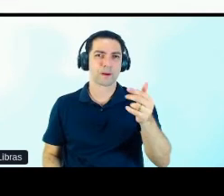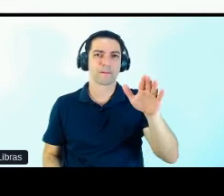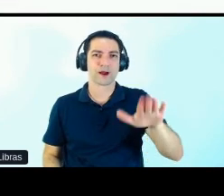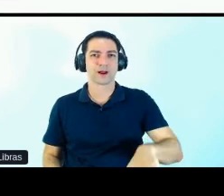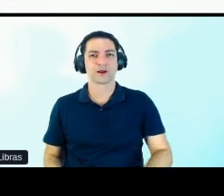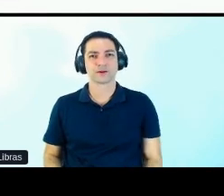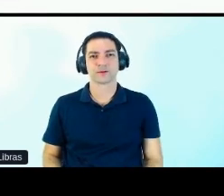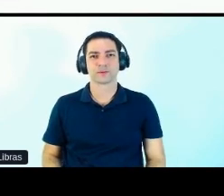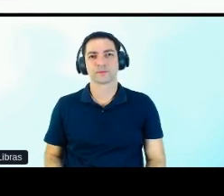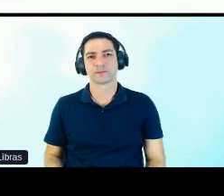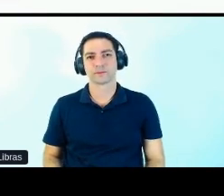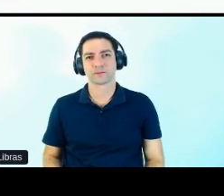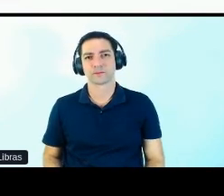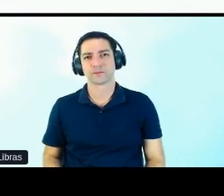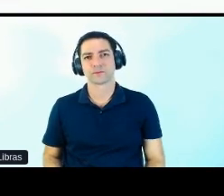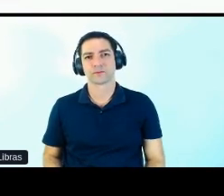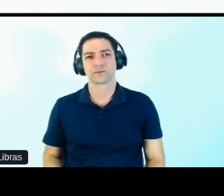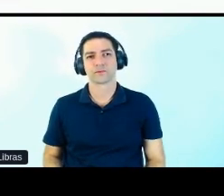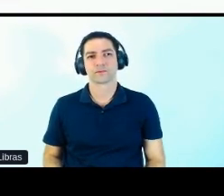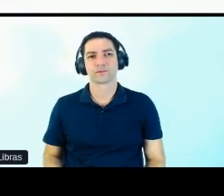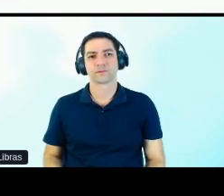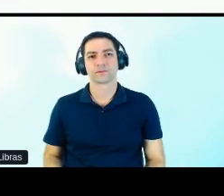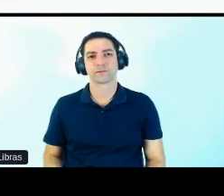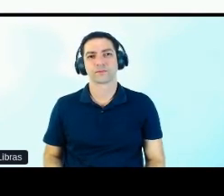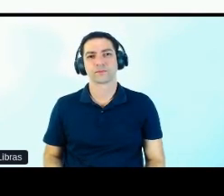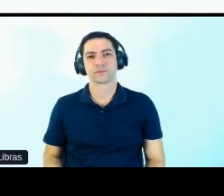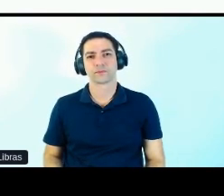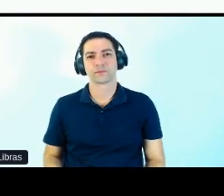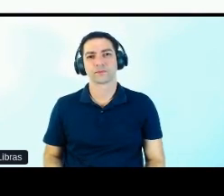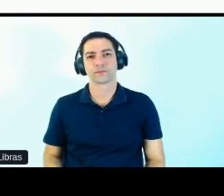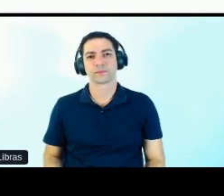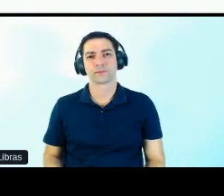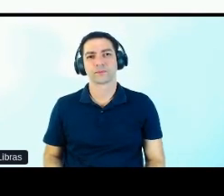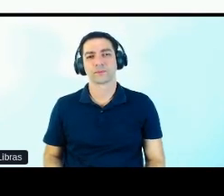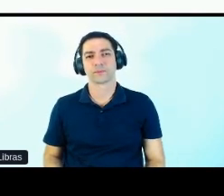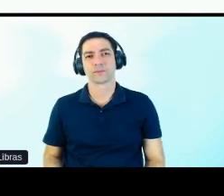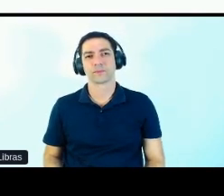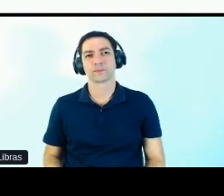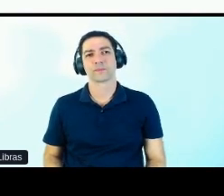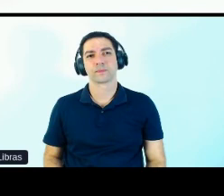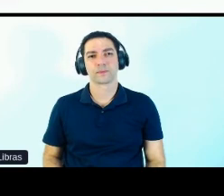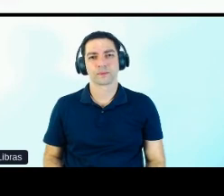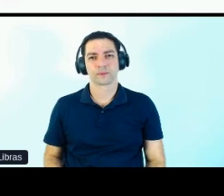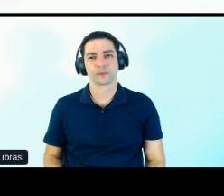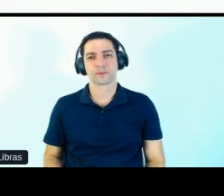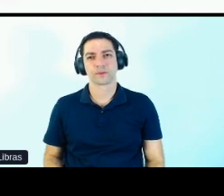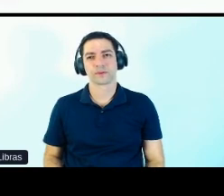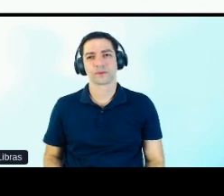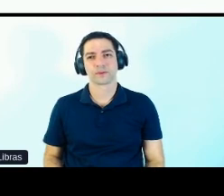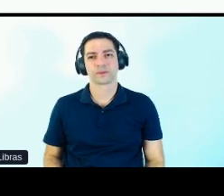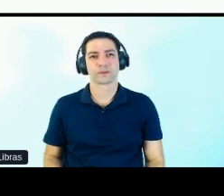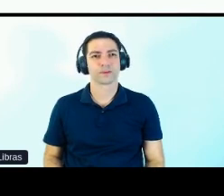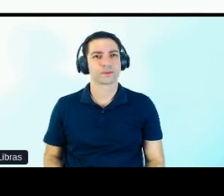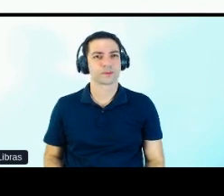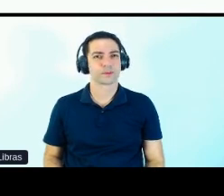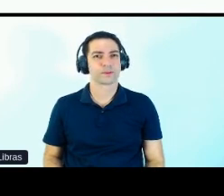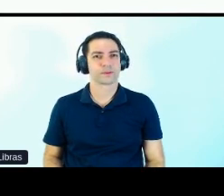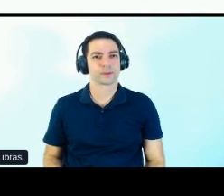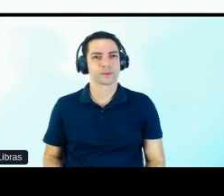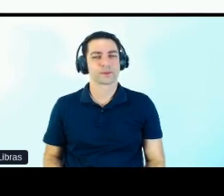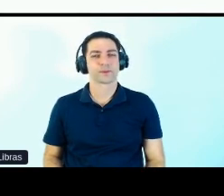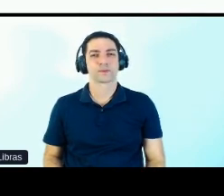E o virtual, né? O digital, permite muitas trocas de